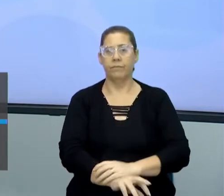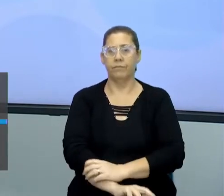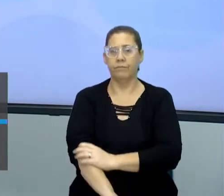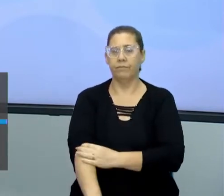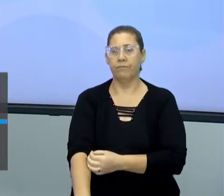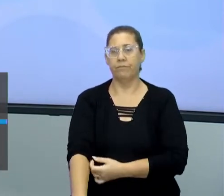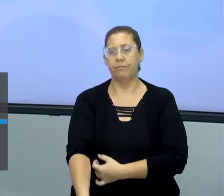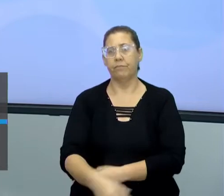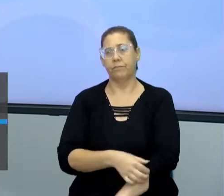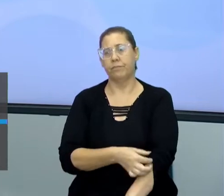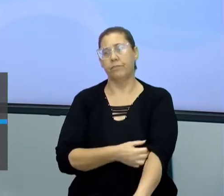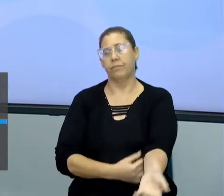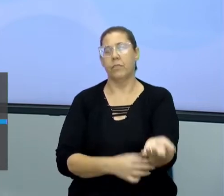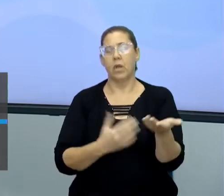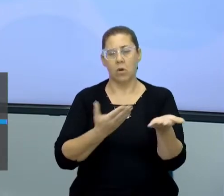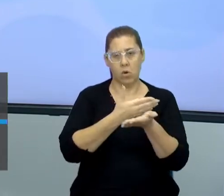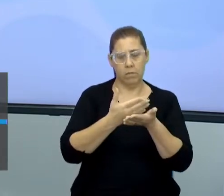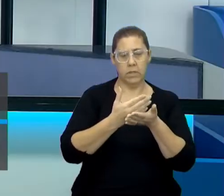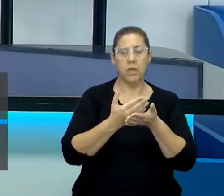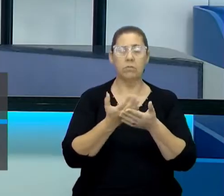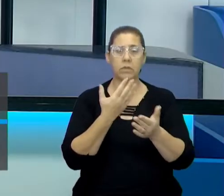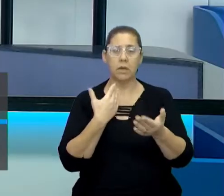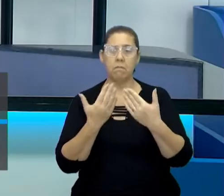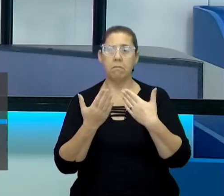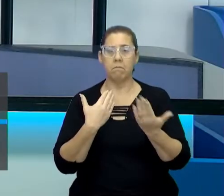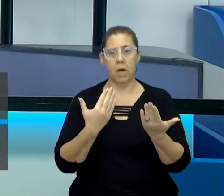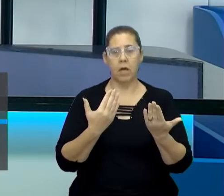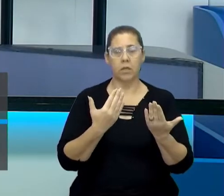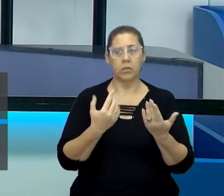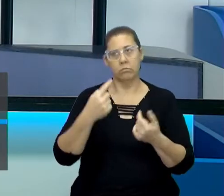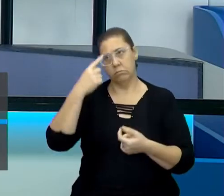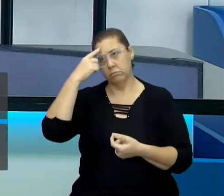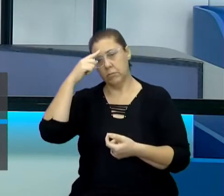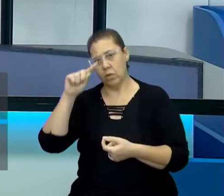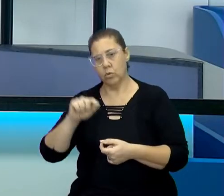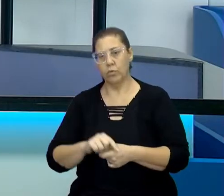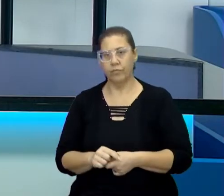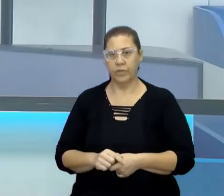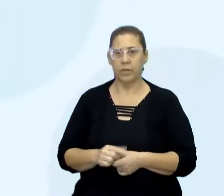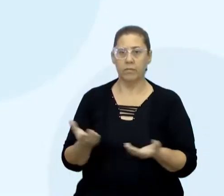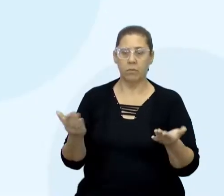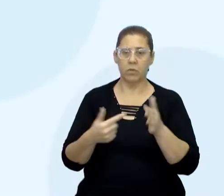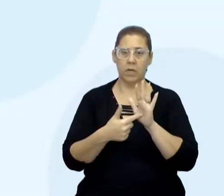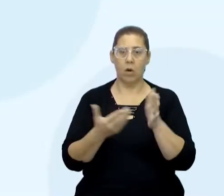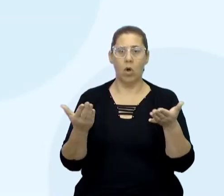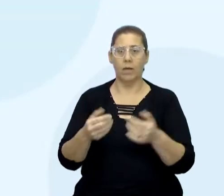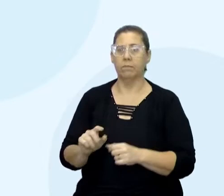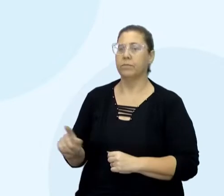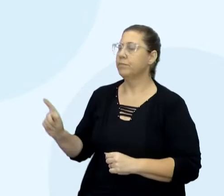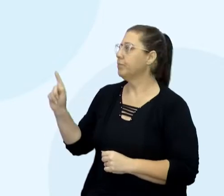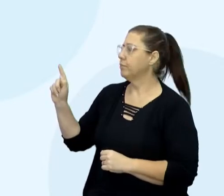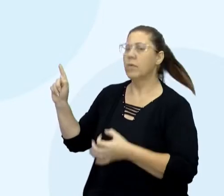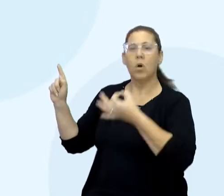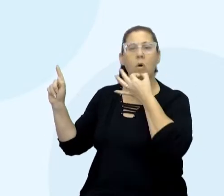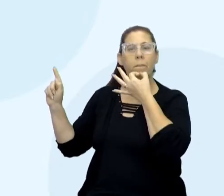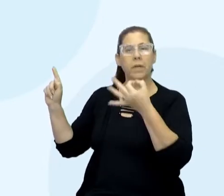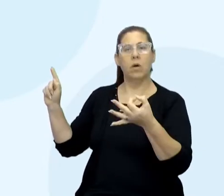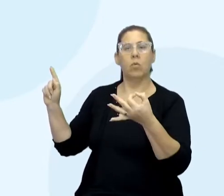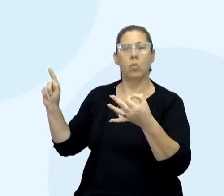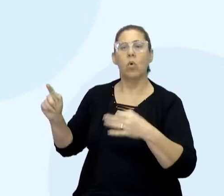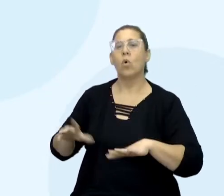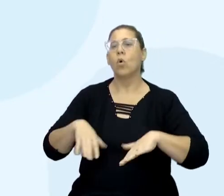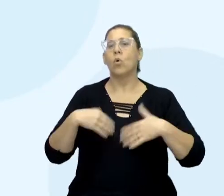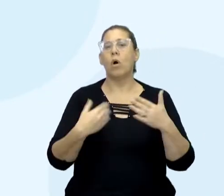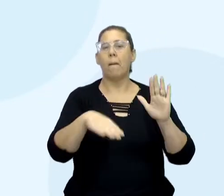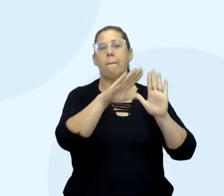quero começar esse nosso debate em torno de uma questão, que é essa que está na tela agora. Em sua opinião, quais